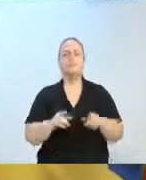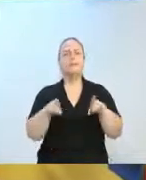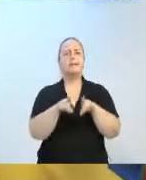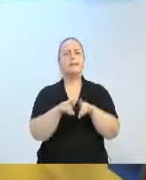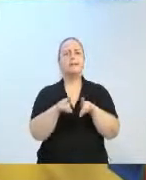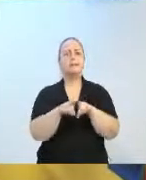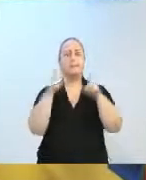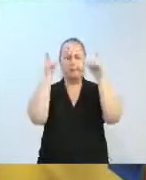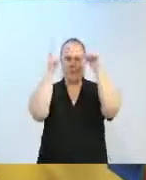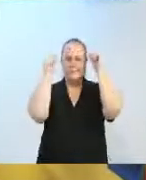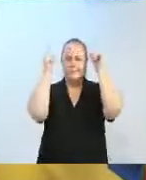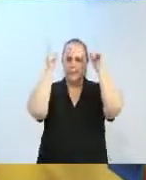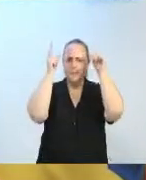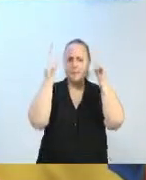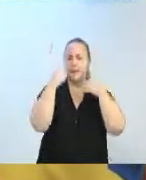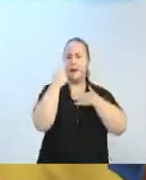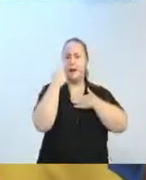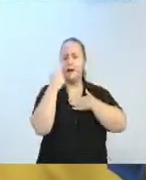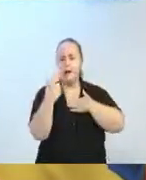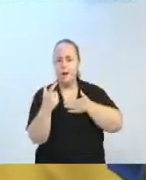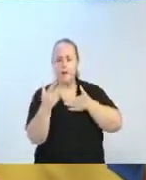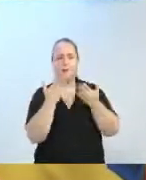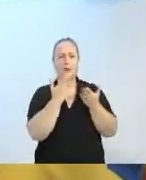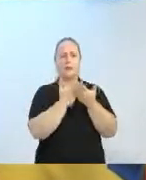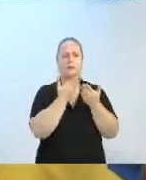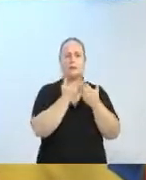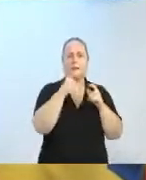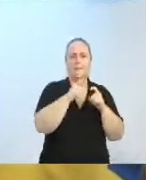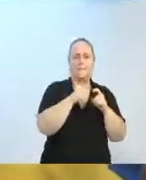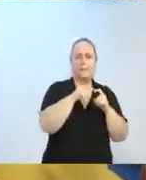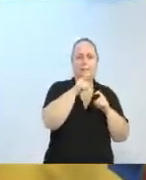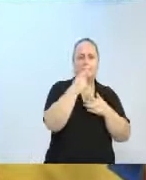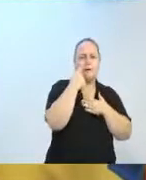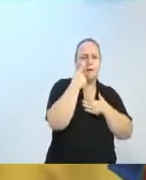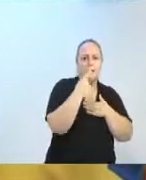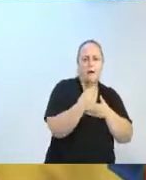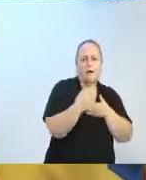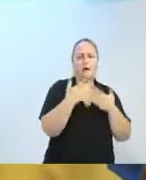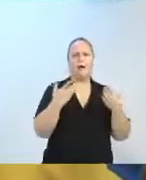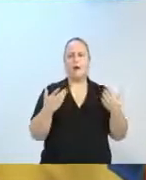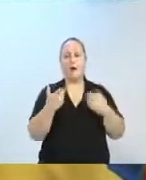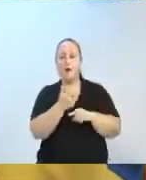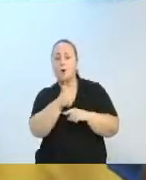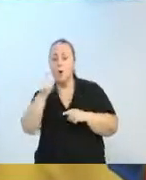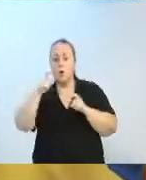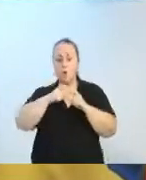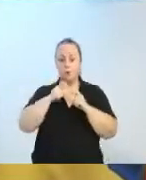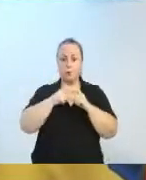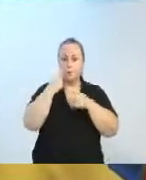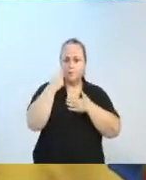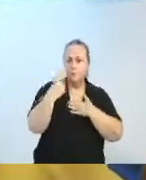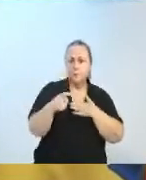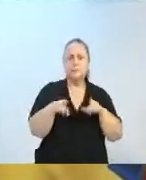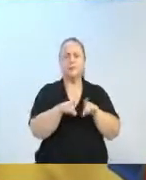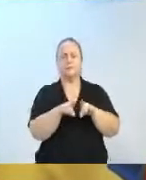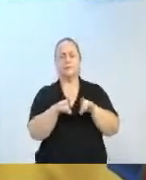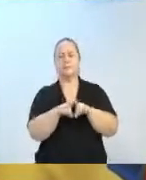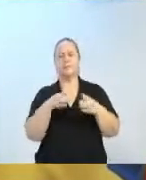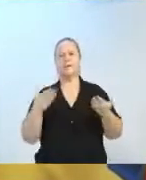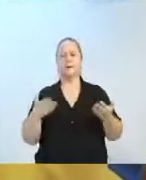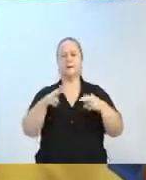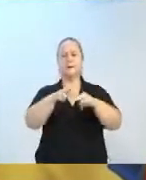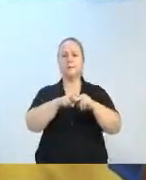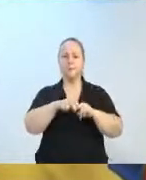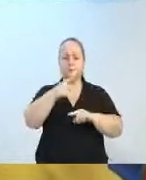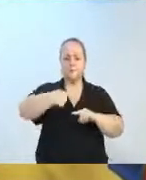outros médicos, interesse de estudantes de medicina. Então, nós estamos amadurecendo em Blumenau, nós estamos